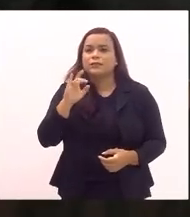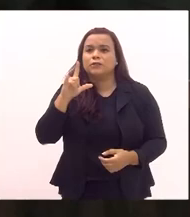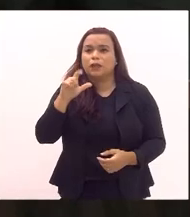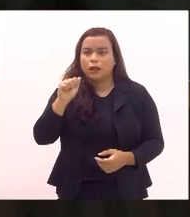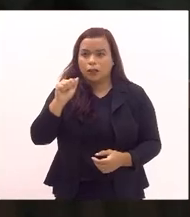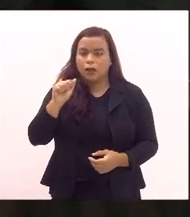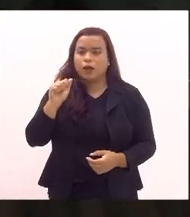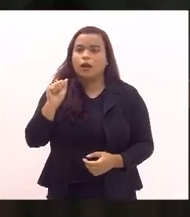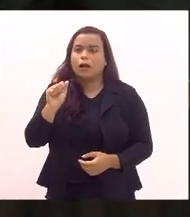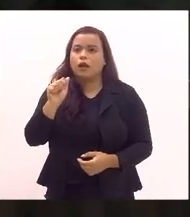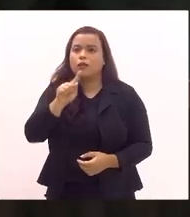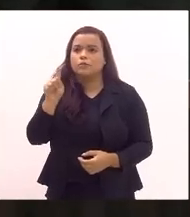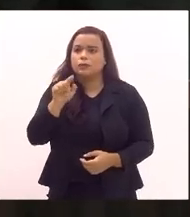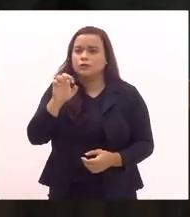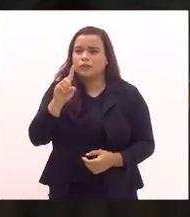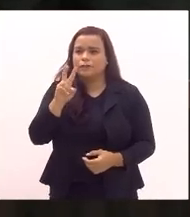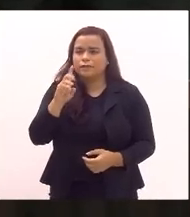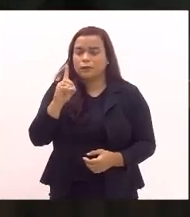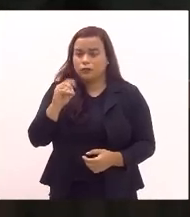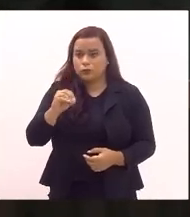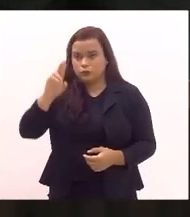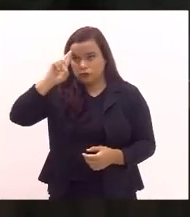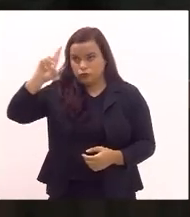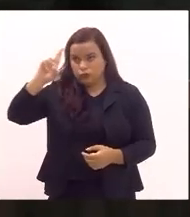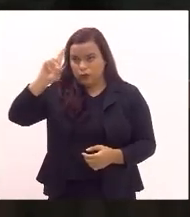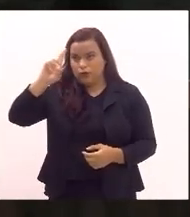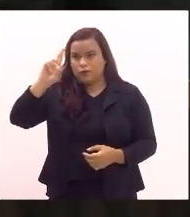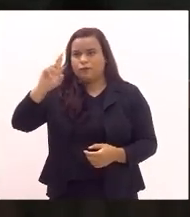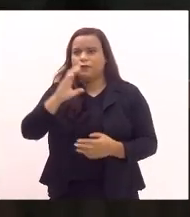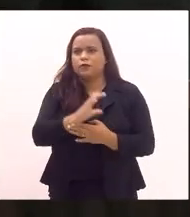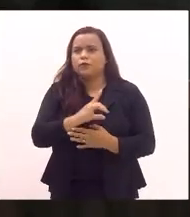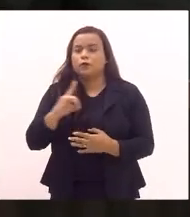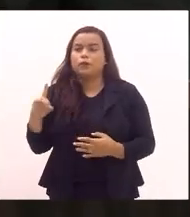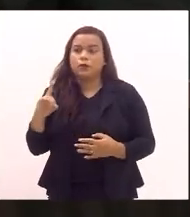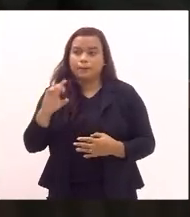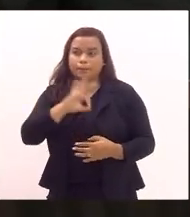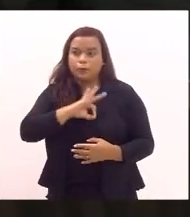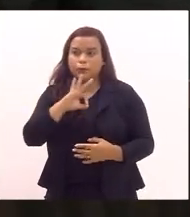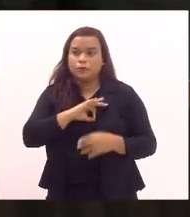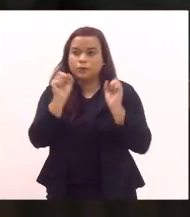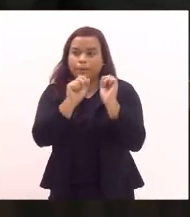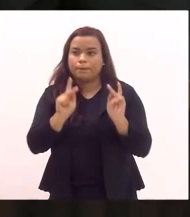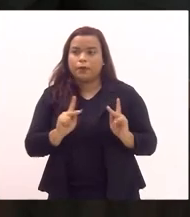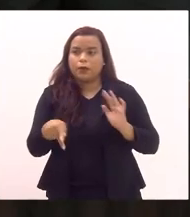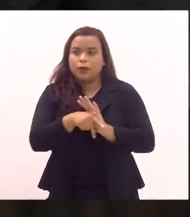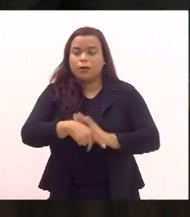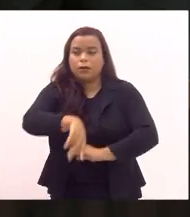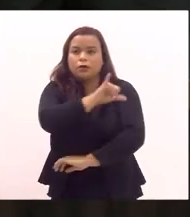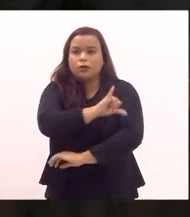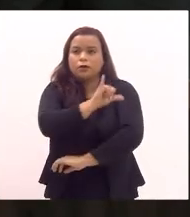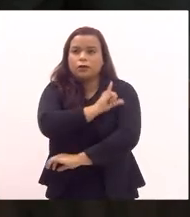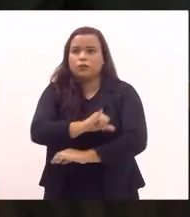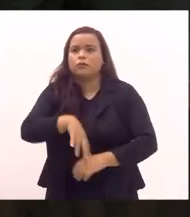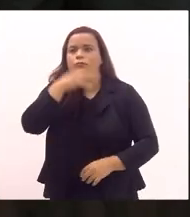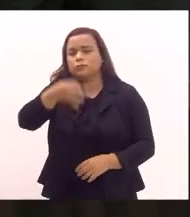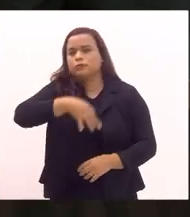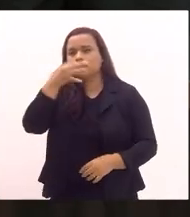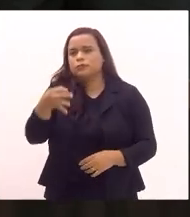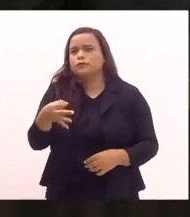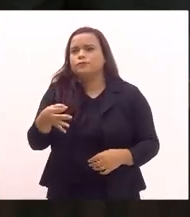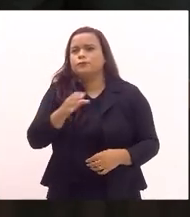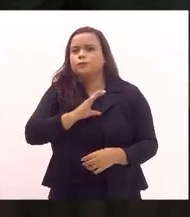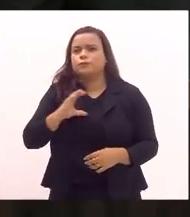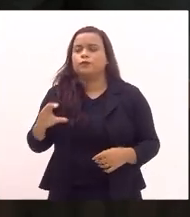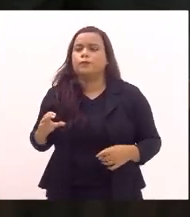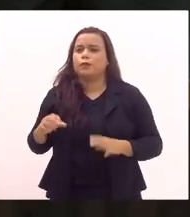barletta chefe da Coordenadoria de polícia pacificadora do Rio de Janeiro o parecer da comissão de normas internas